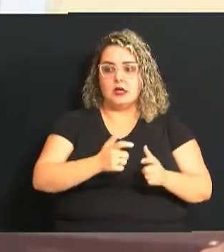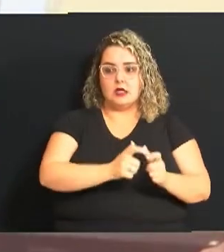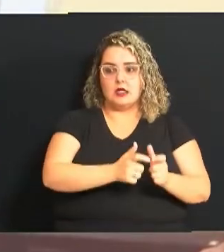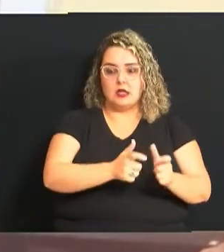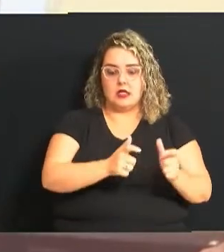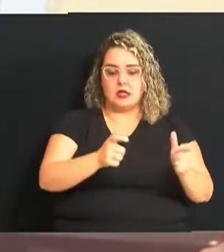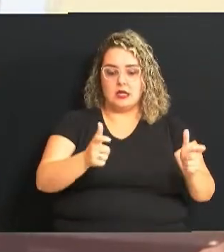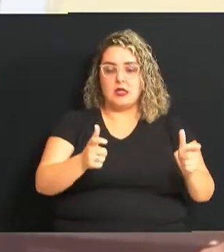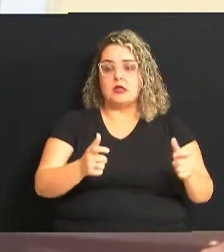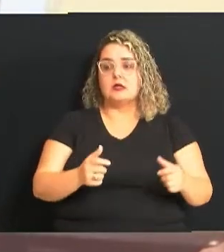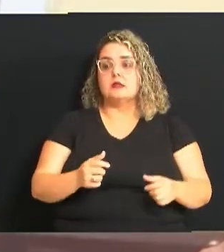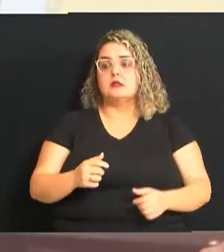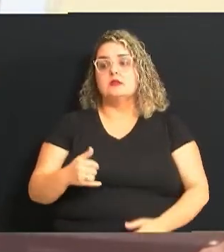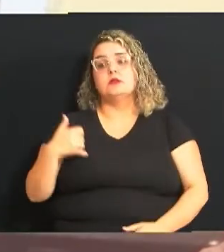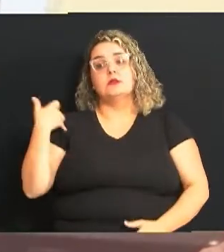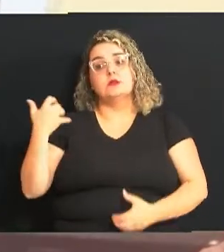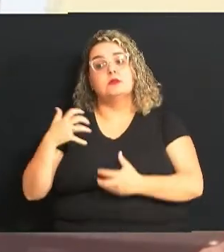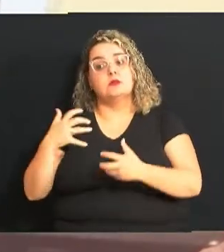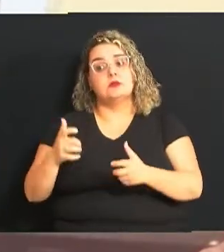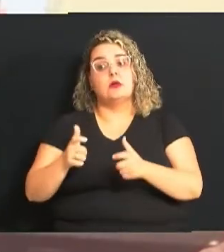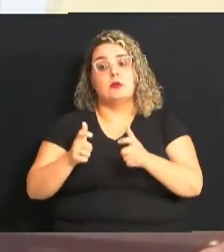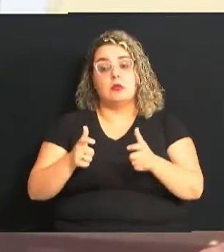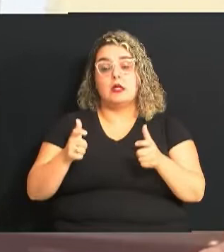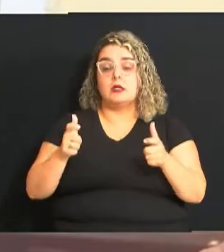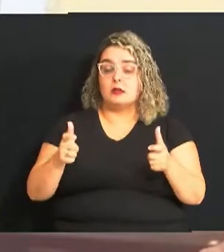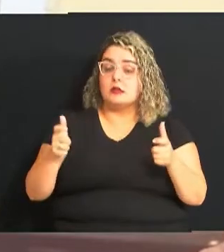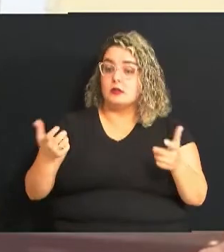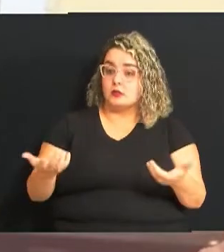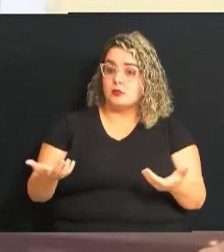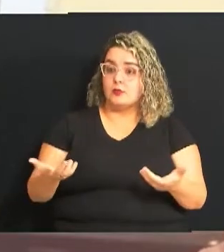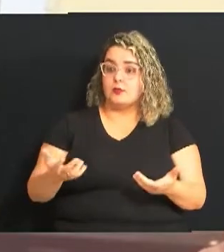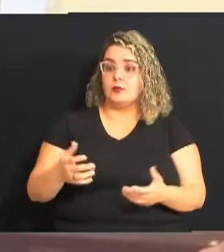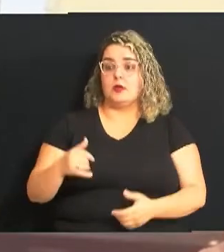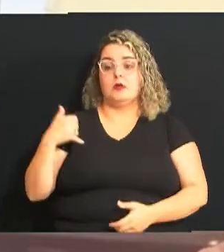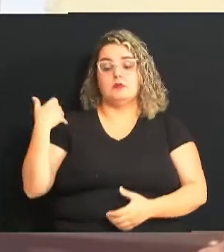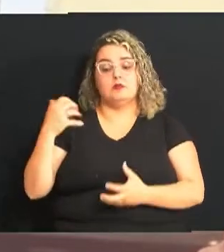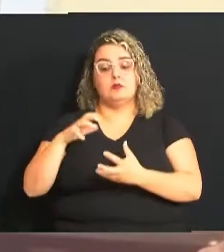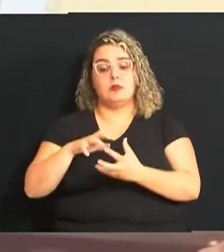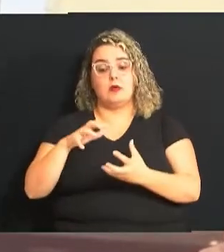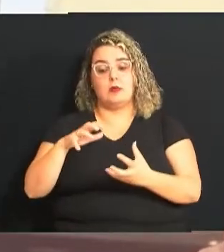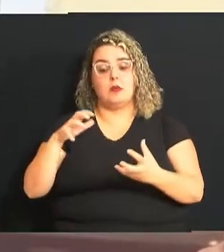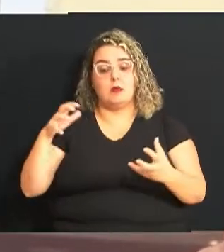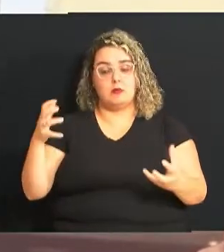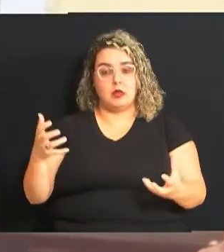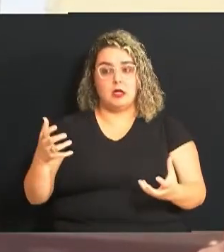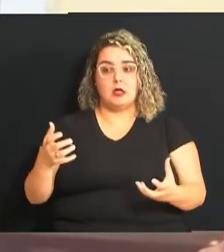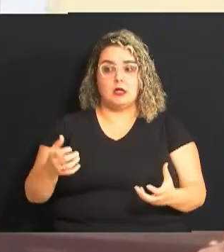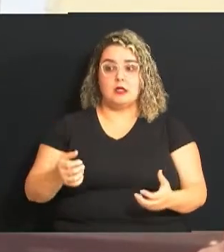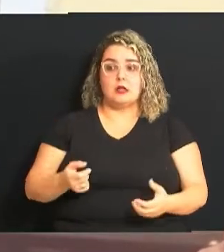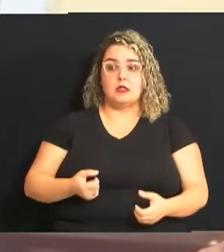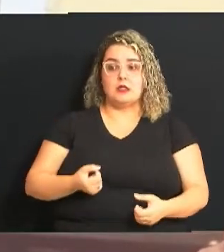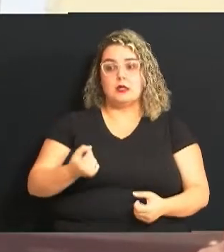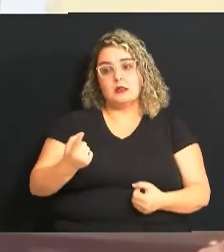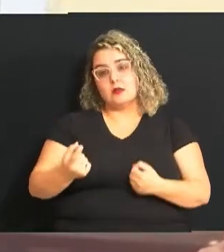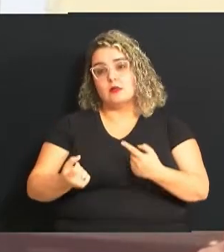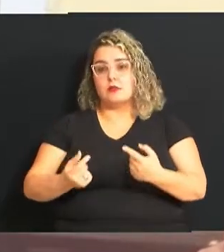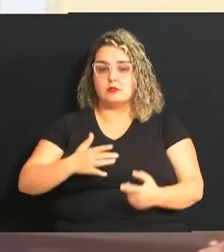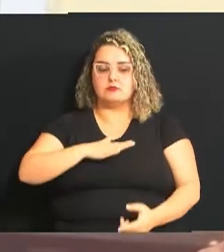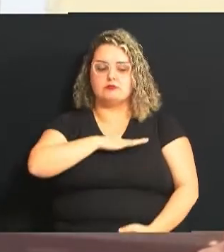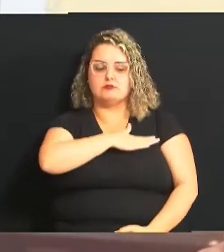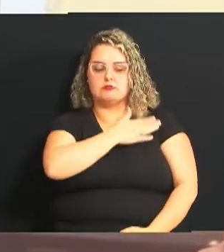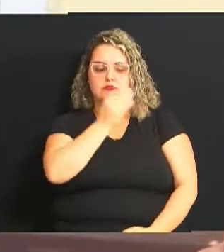gradativamente, estamos aumentando a nossa expectativa de vida. E, com isso, certos preconceitos são retirados da